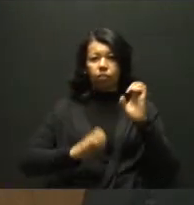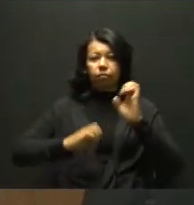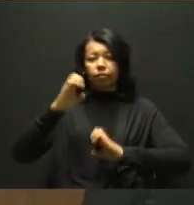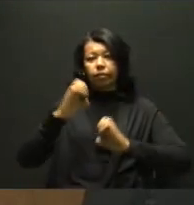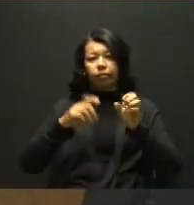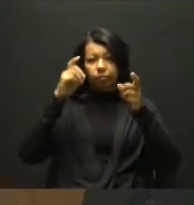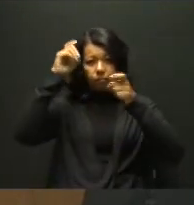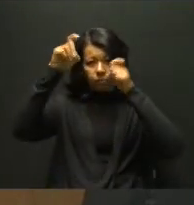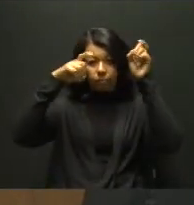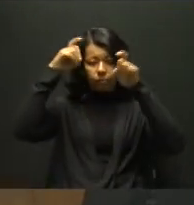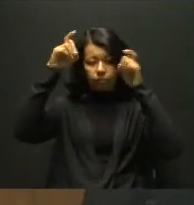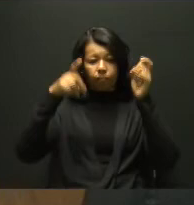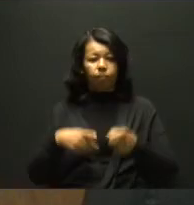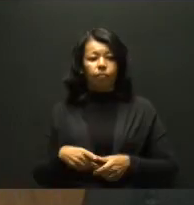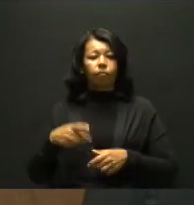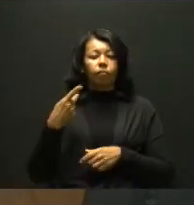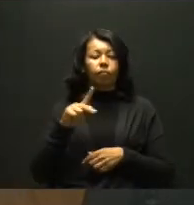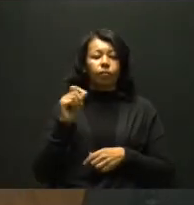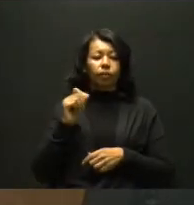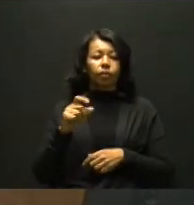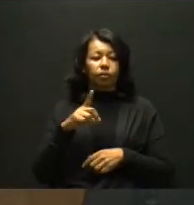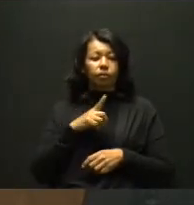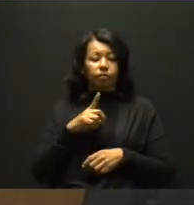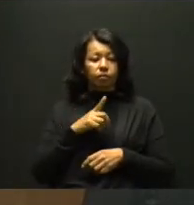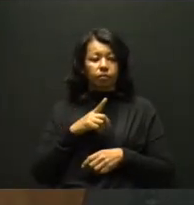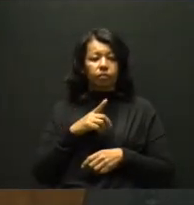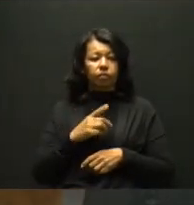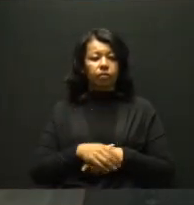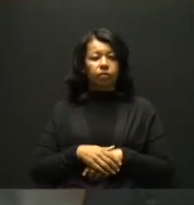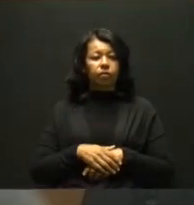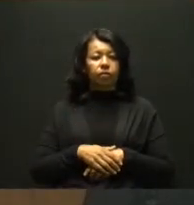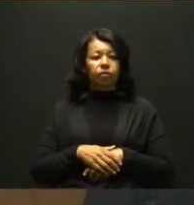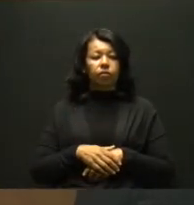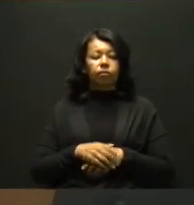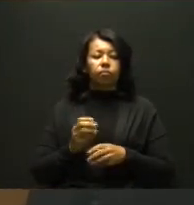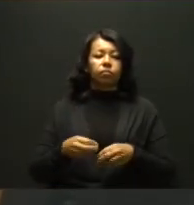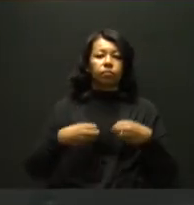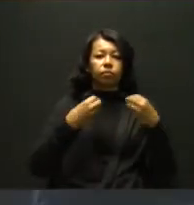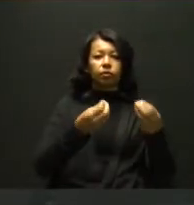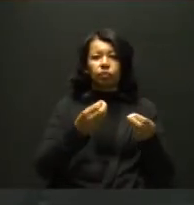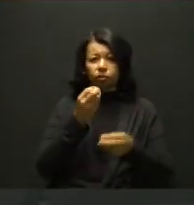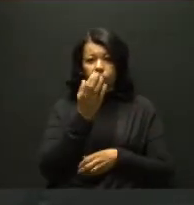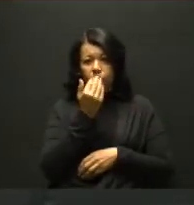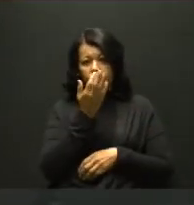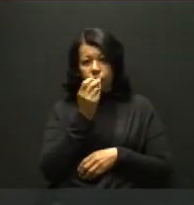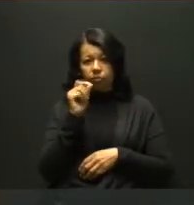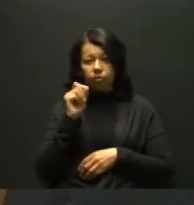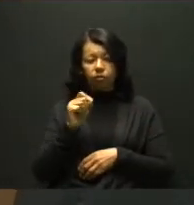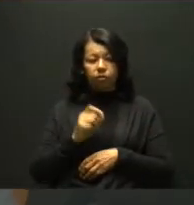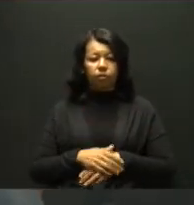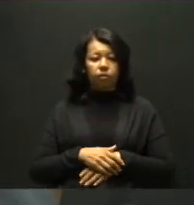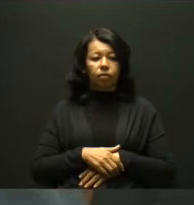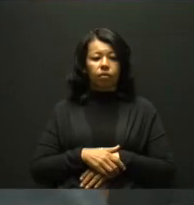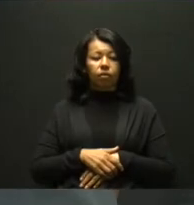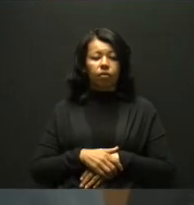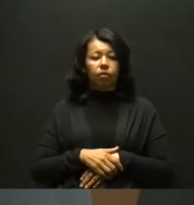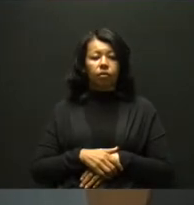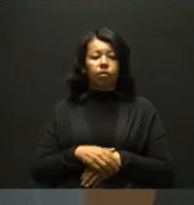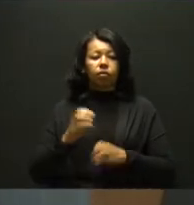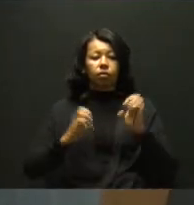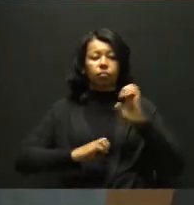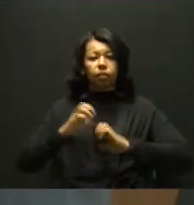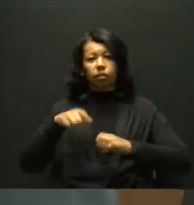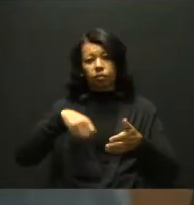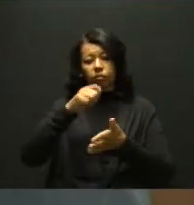nossa preocupação é justamente esse dinheiro está sendo realmente atribuído na merenda e nos funcionários da empresa contratada